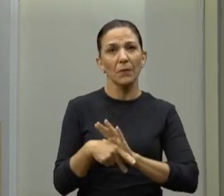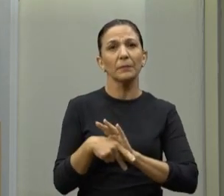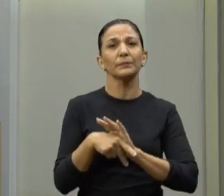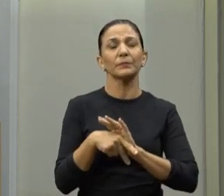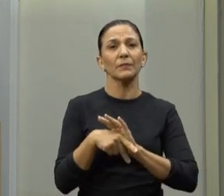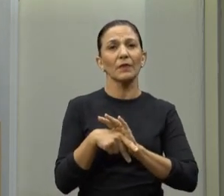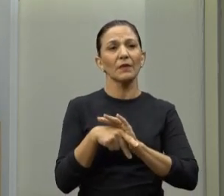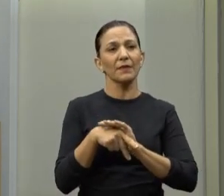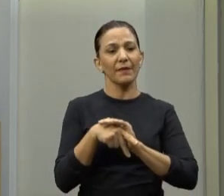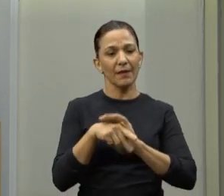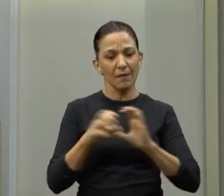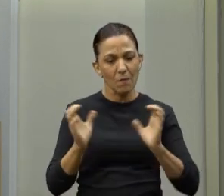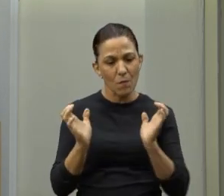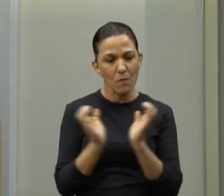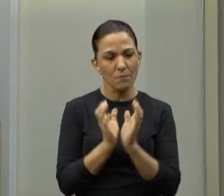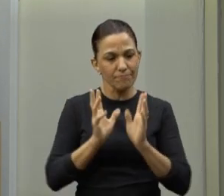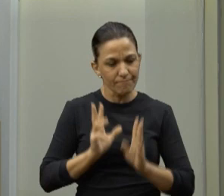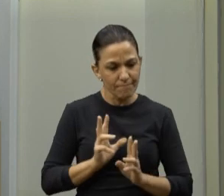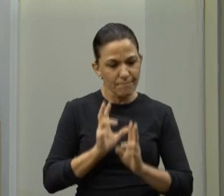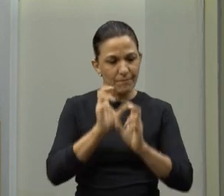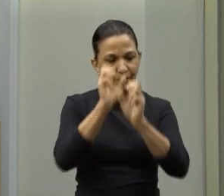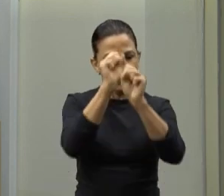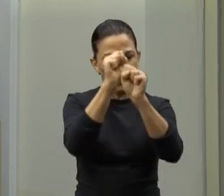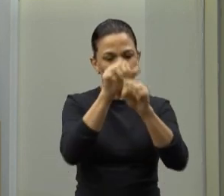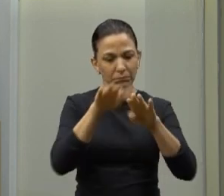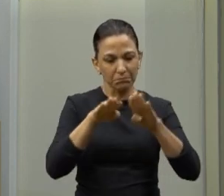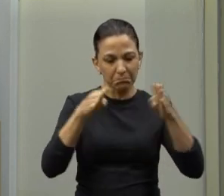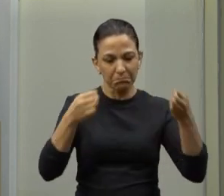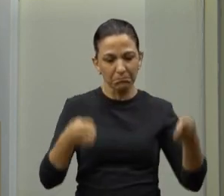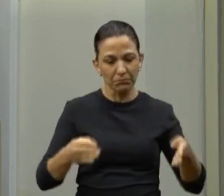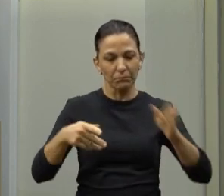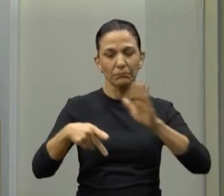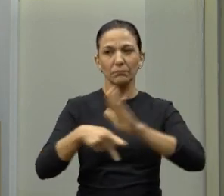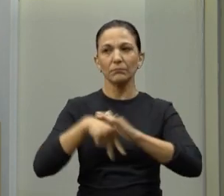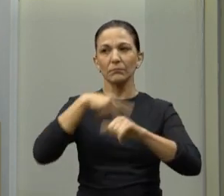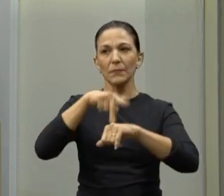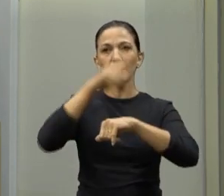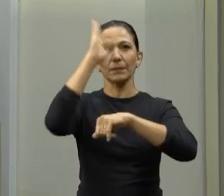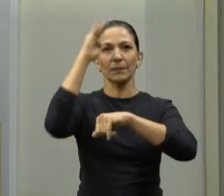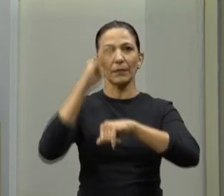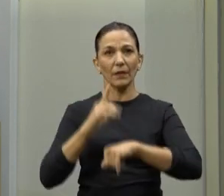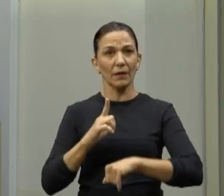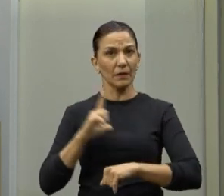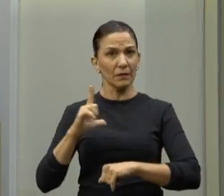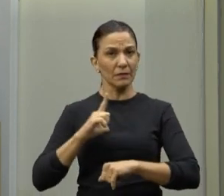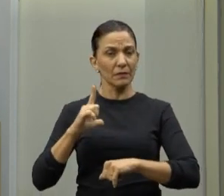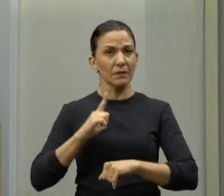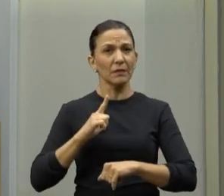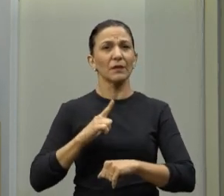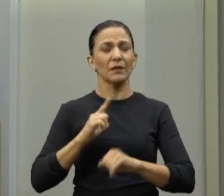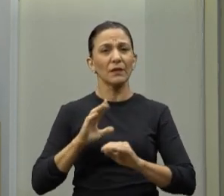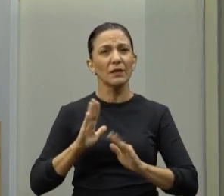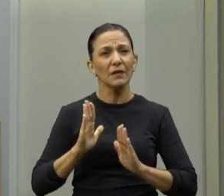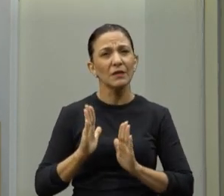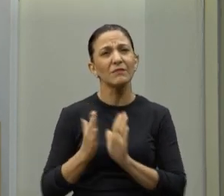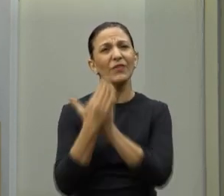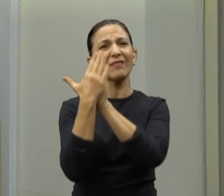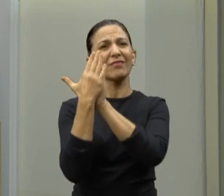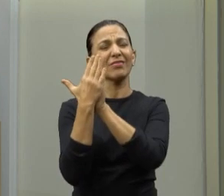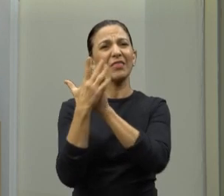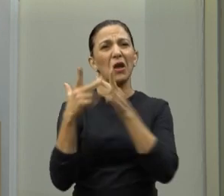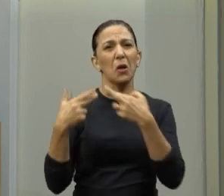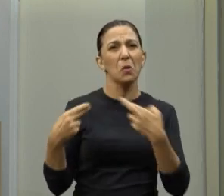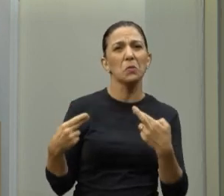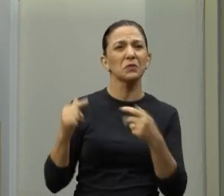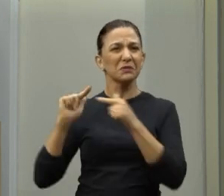peso a esta frente esta bancada nacional para que a gente enfrente fundamentalismo para que a gente enfrente o